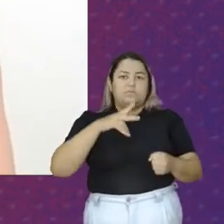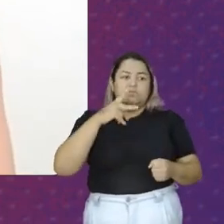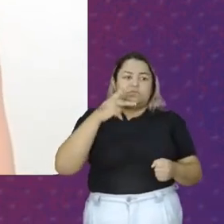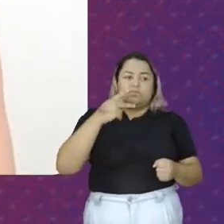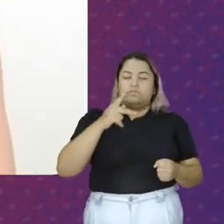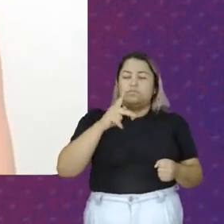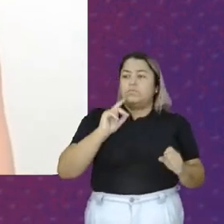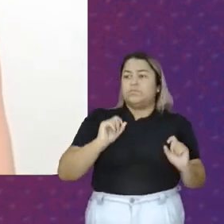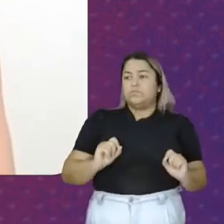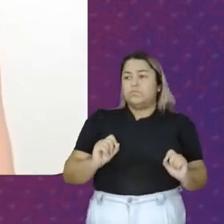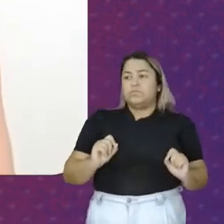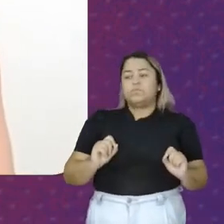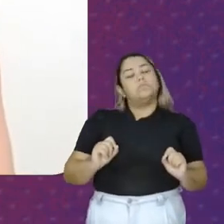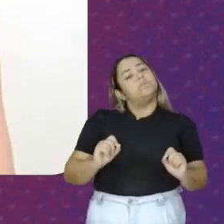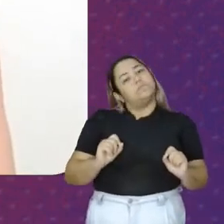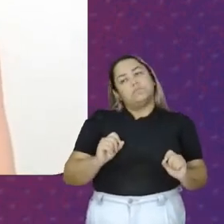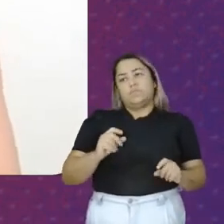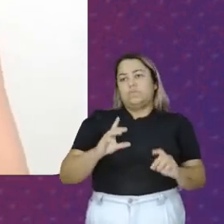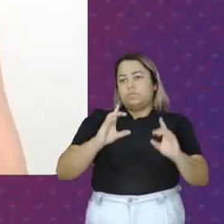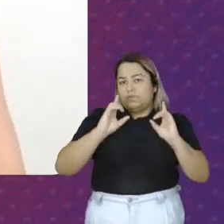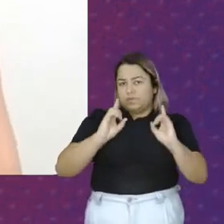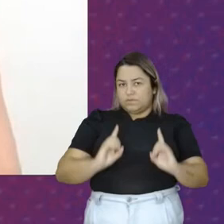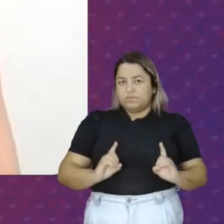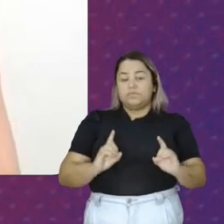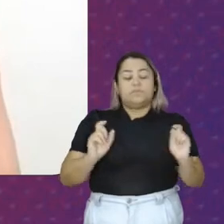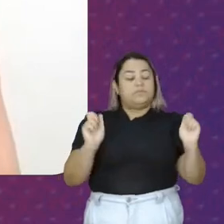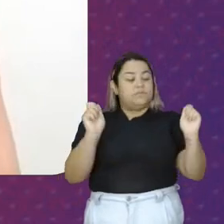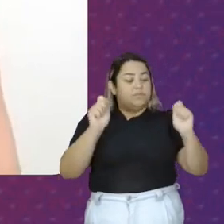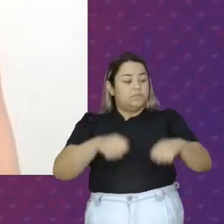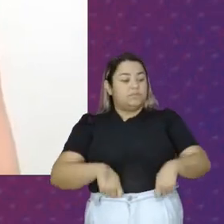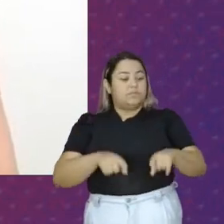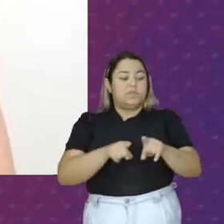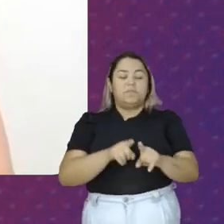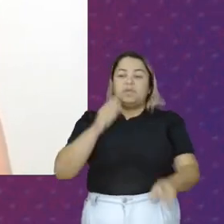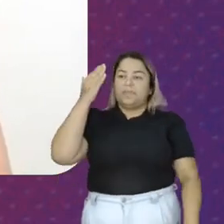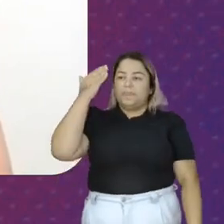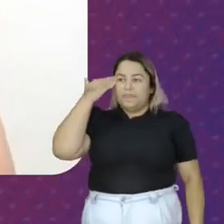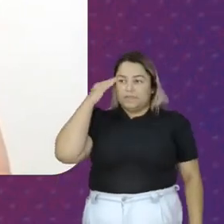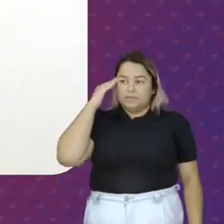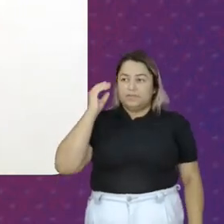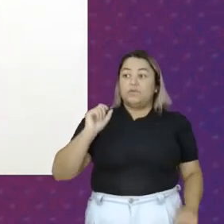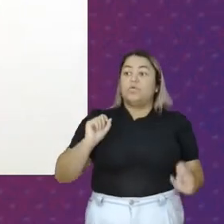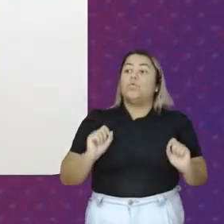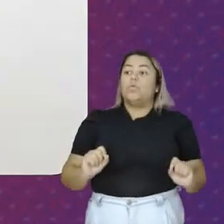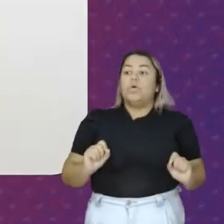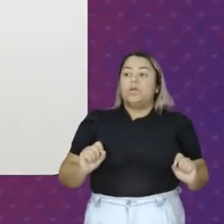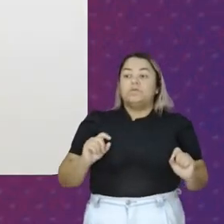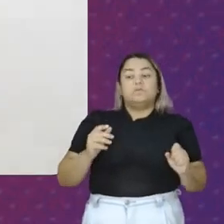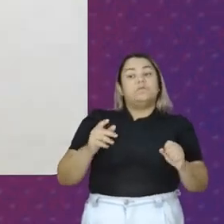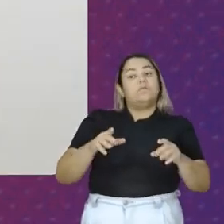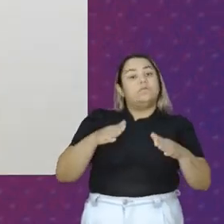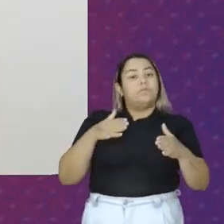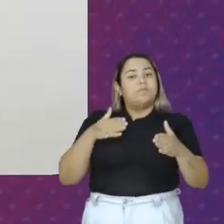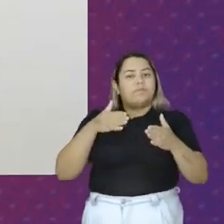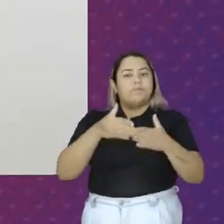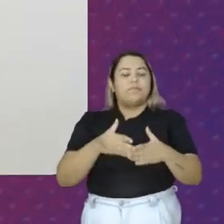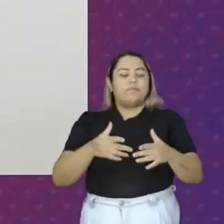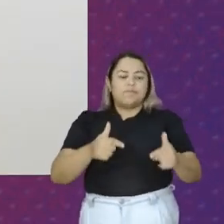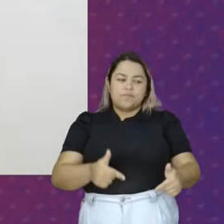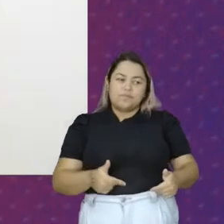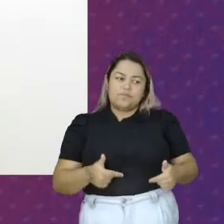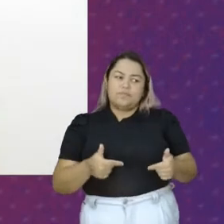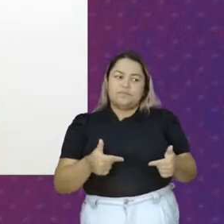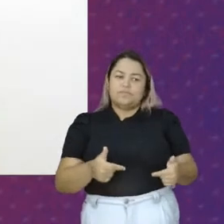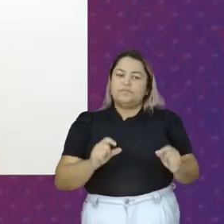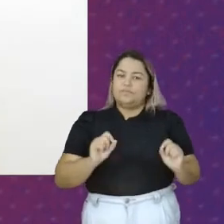condição de deficiência, mas nós precisamos entender quais são as barreiras